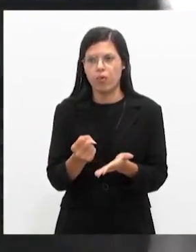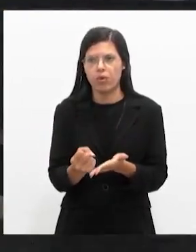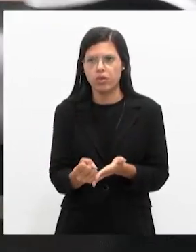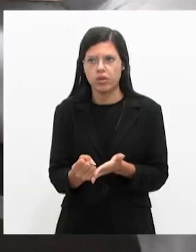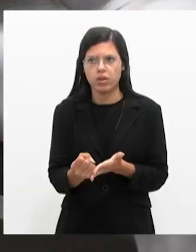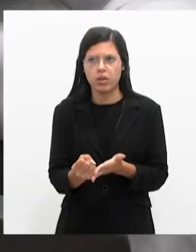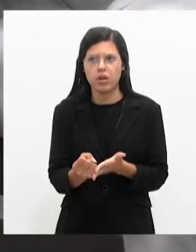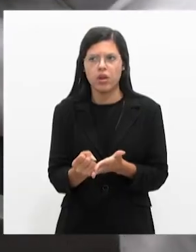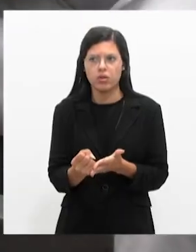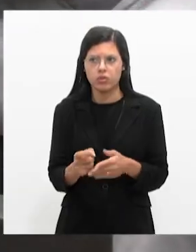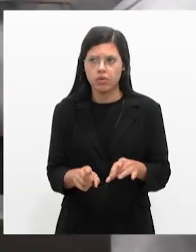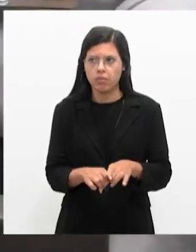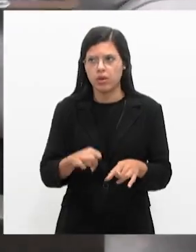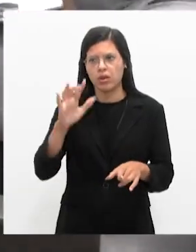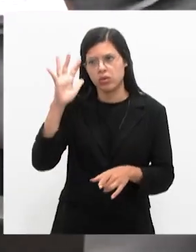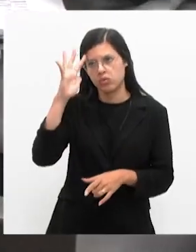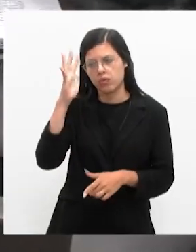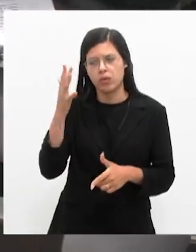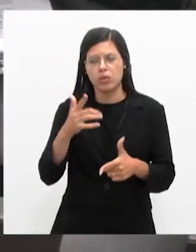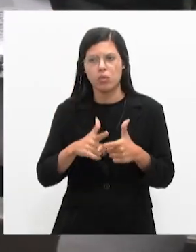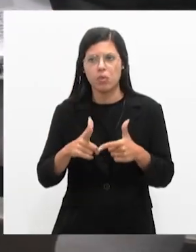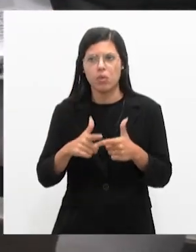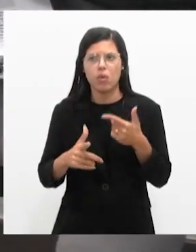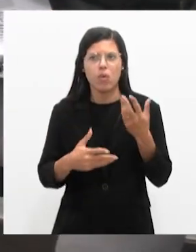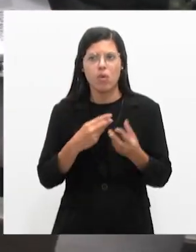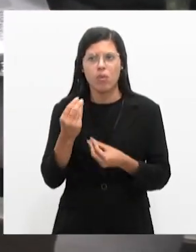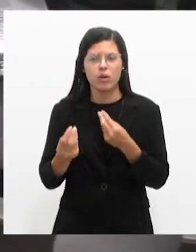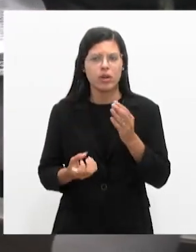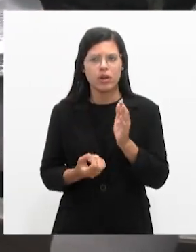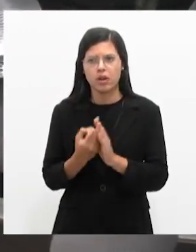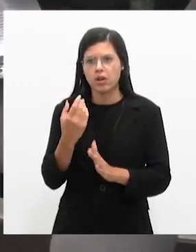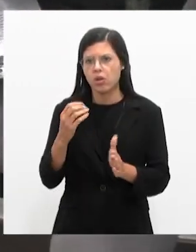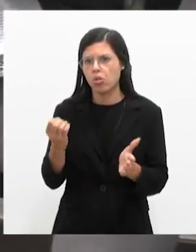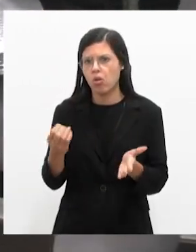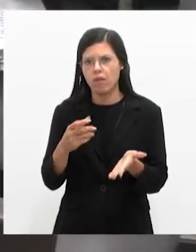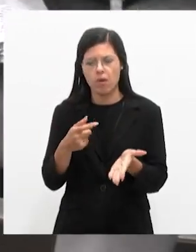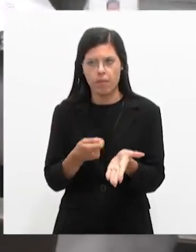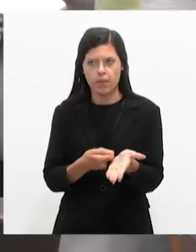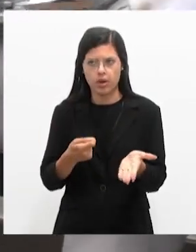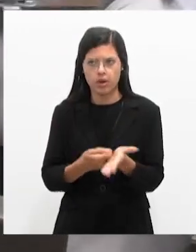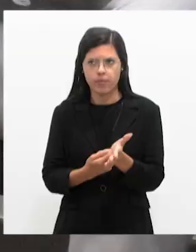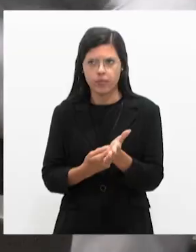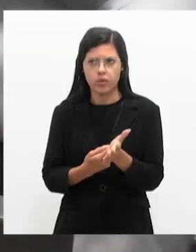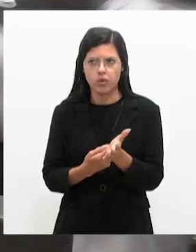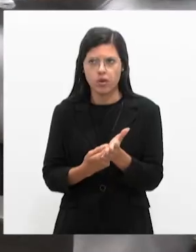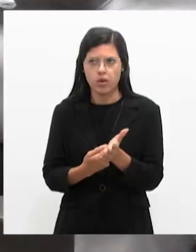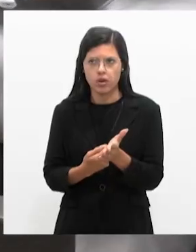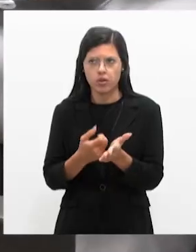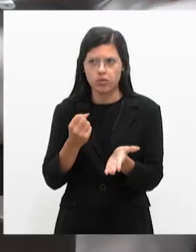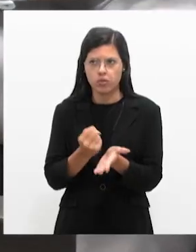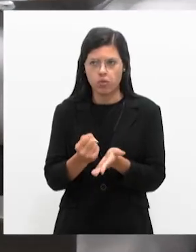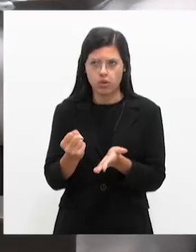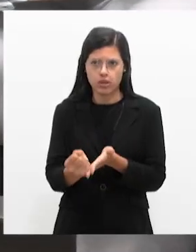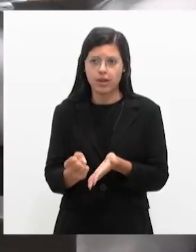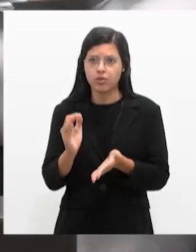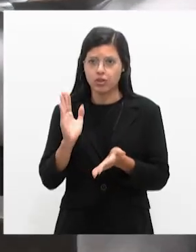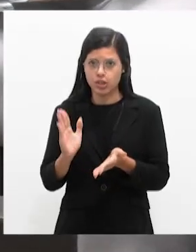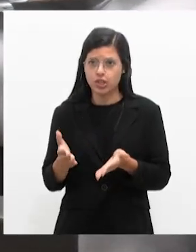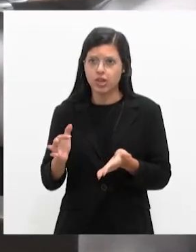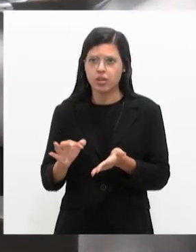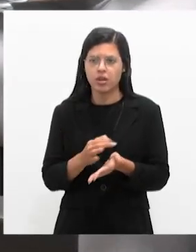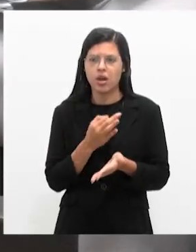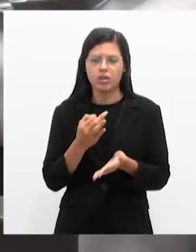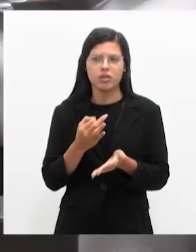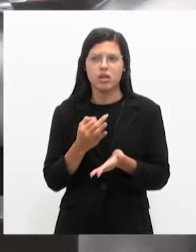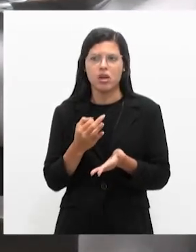já se deparou algumas vezes, de como você cria uma nova obrigatoriedade no meio de um contrato vigente. Então,